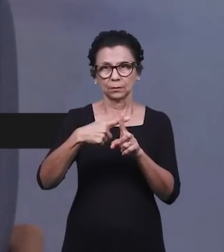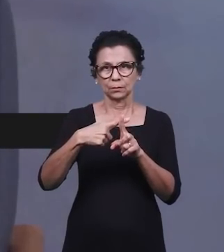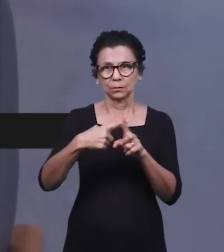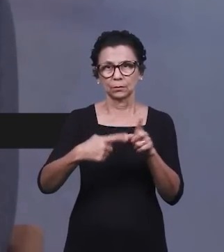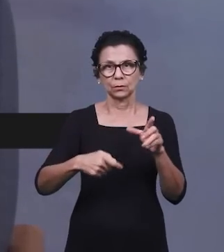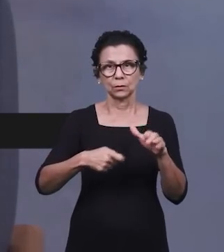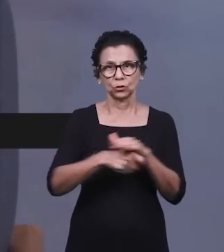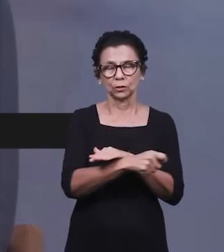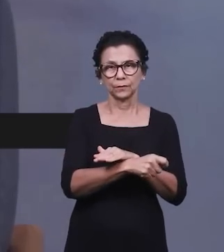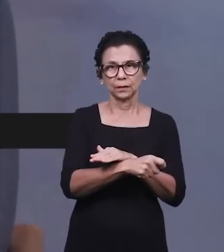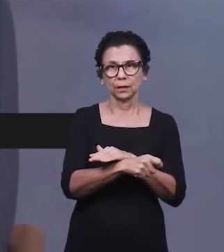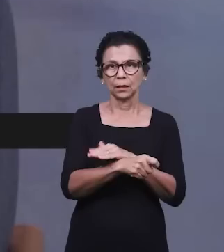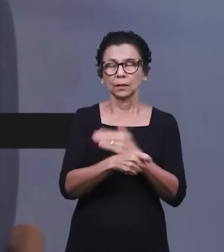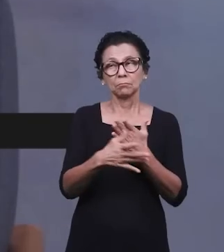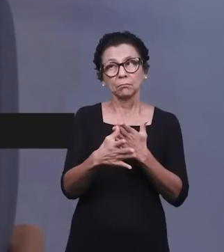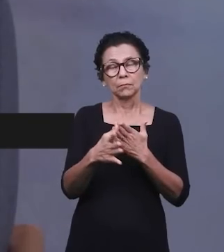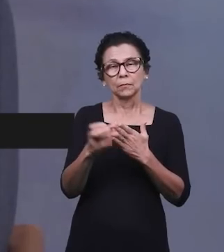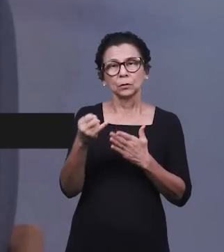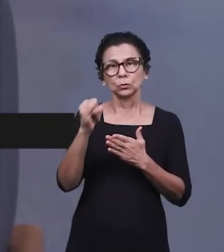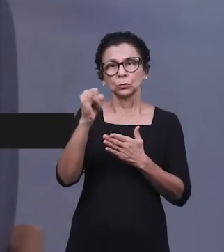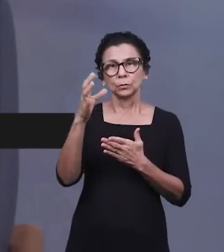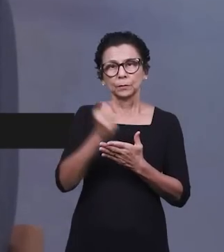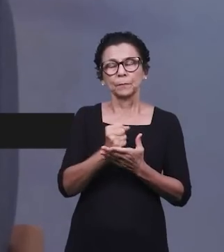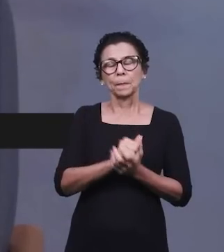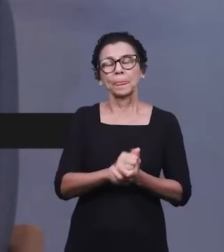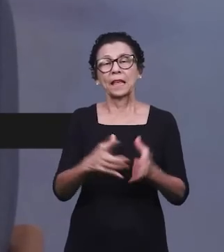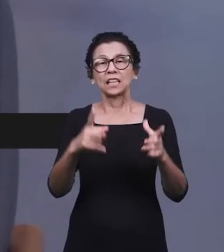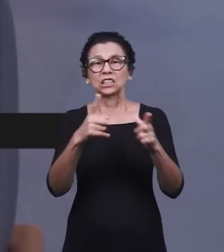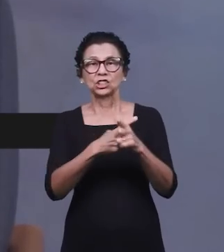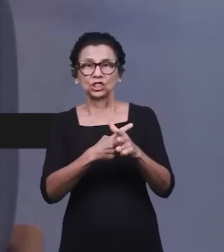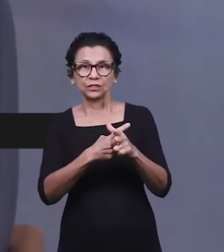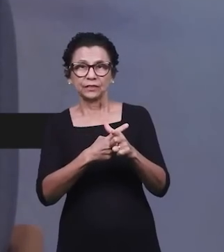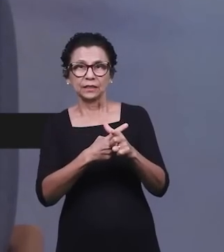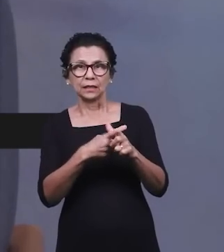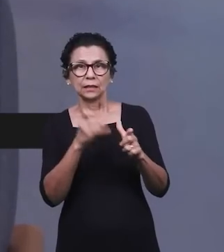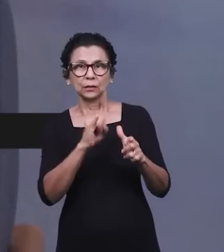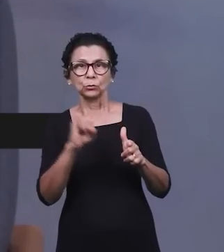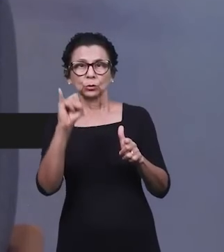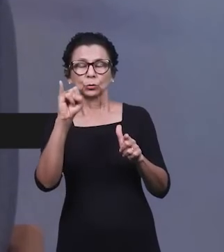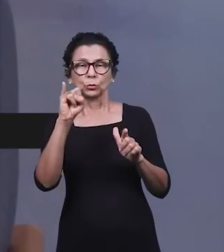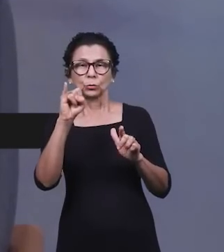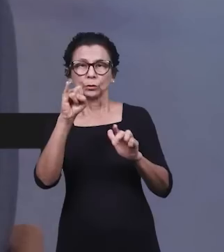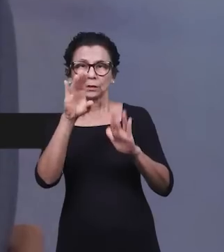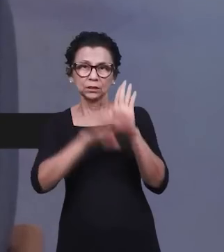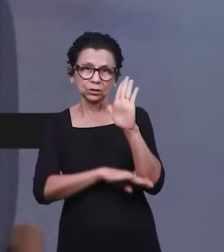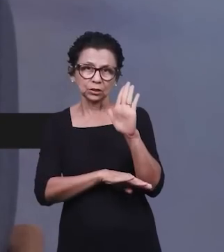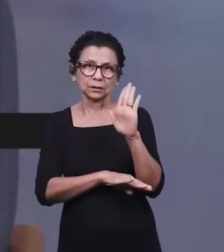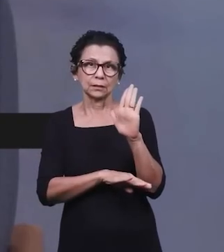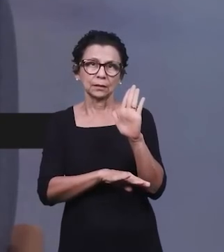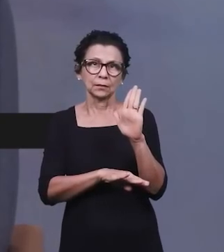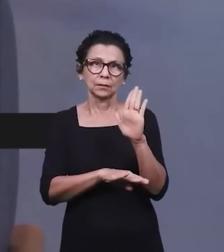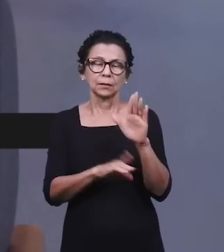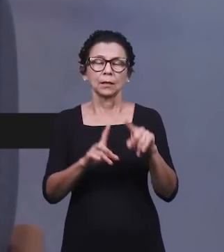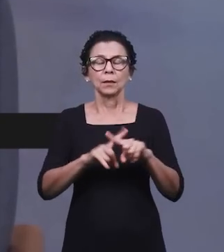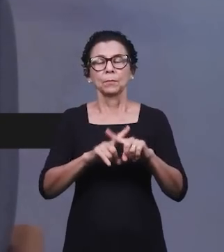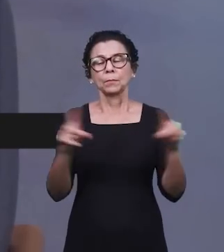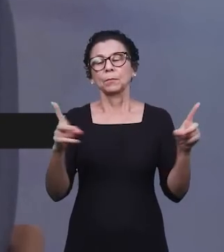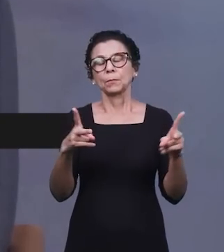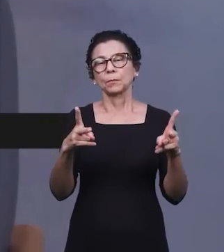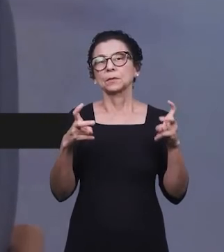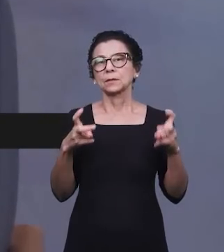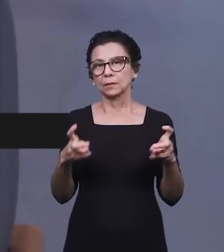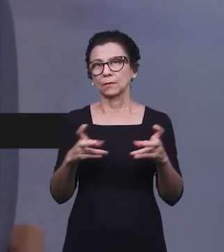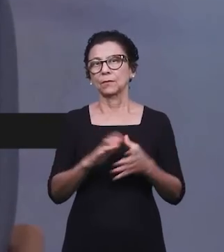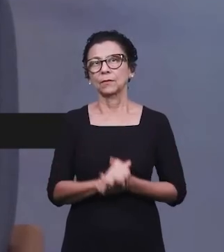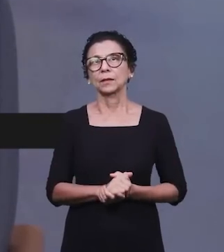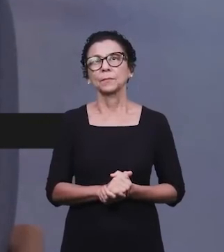nós temos uma dívida, nós temos um juro negativo, esse nos tira dinheiro. Mas via de regra, nós sempre vamos observar,